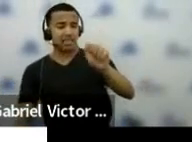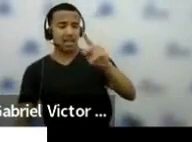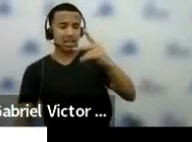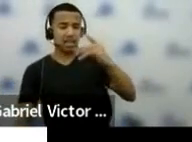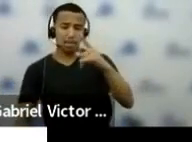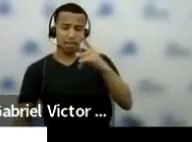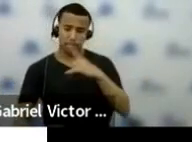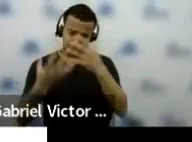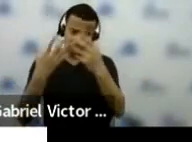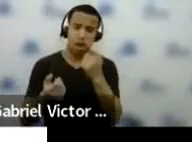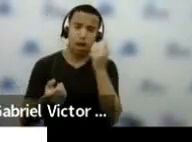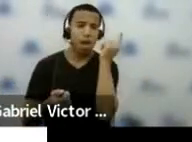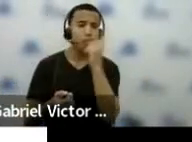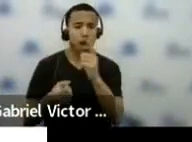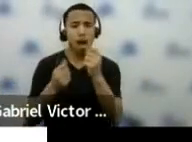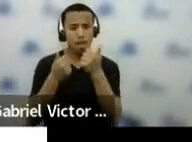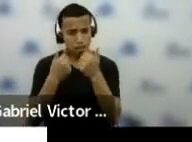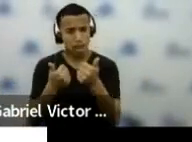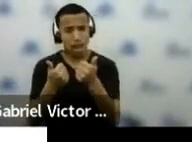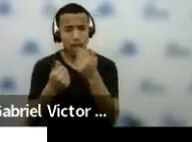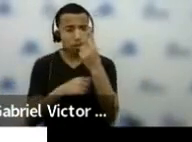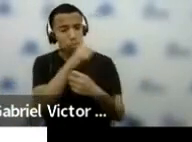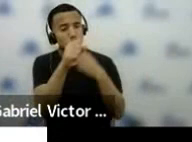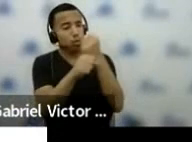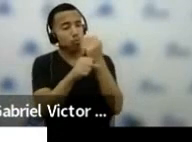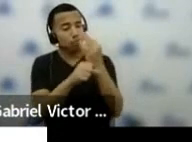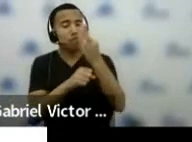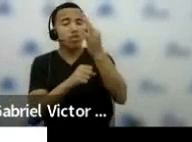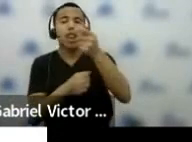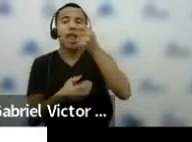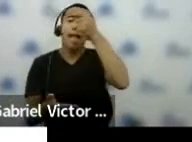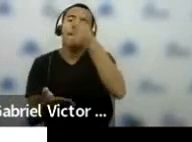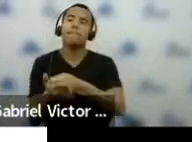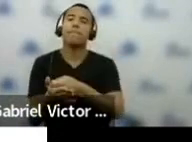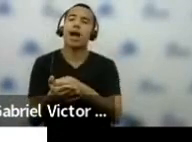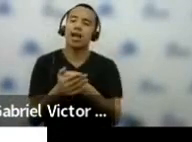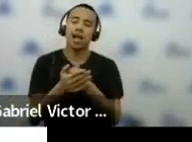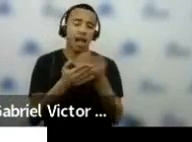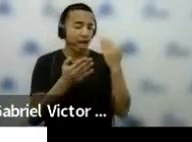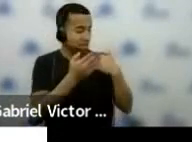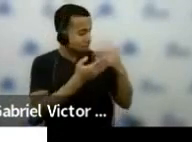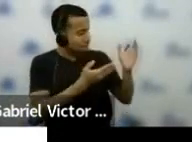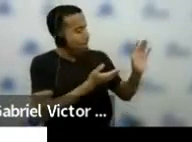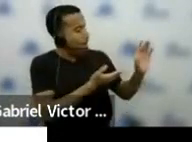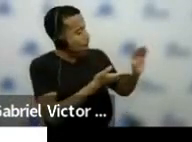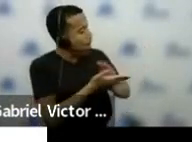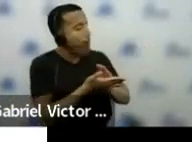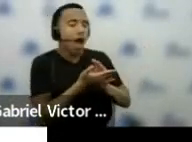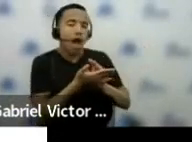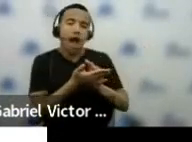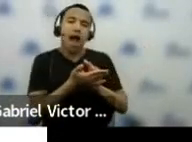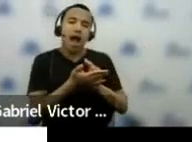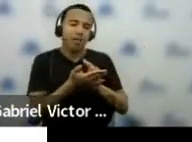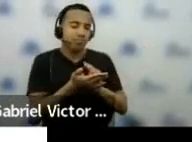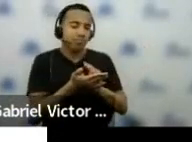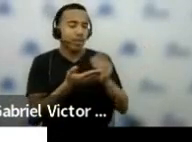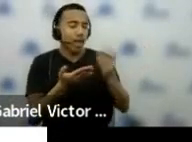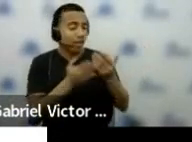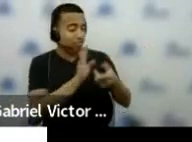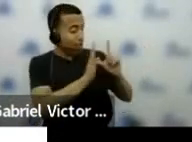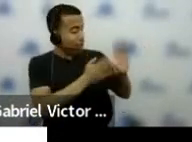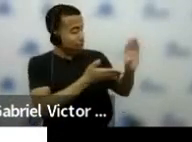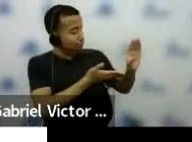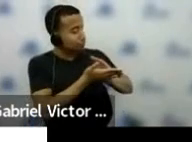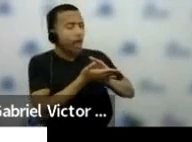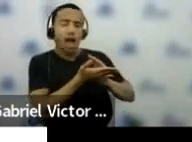ela for bem sucedida, 2 anos depois ela paga aquilo que ela pegou para a Embrapi. E a gente está falando de um ticket pequeno